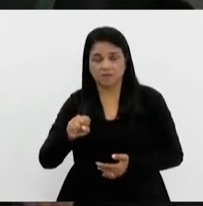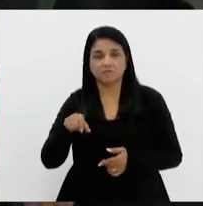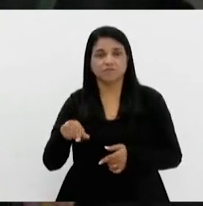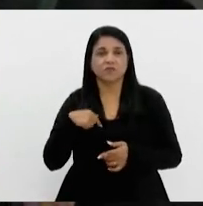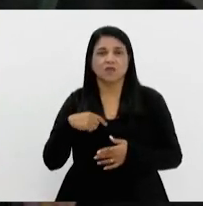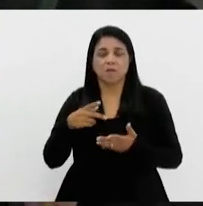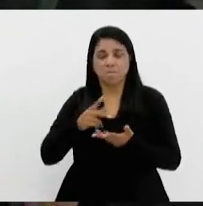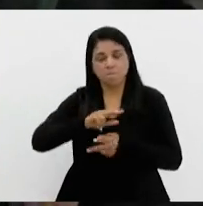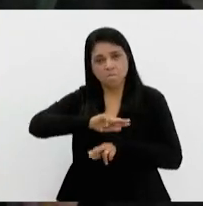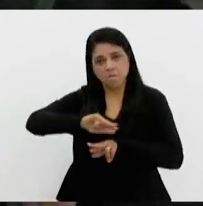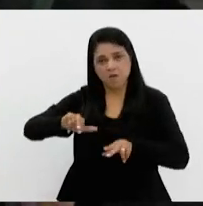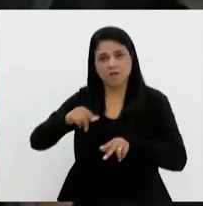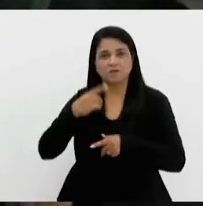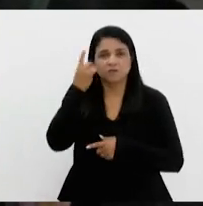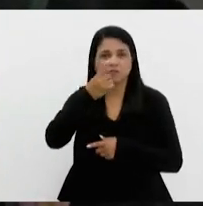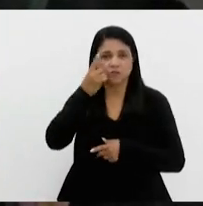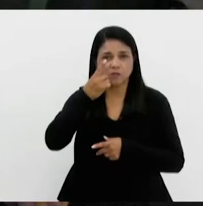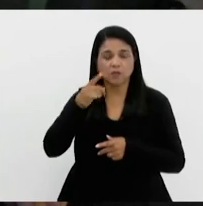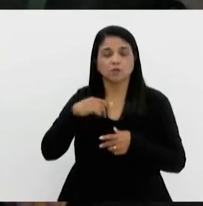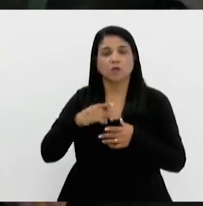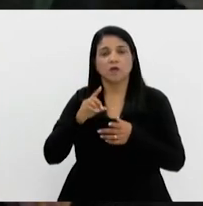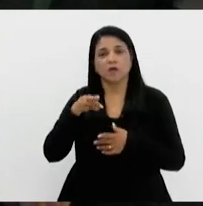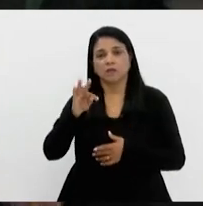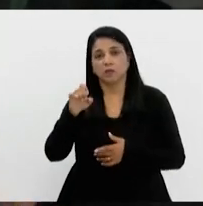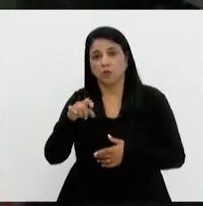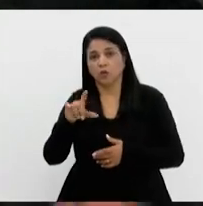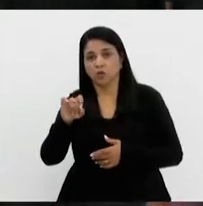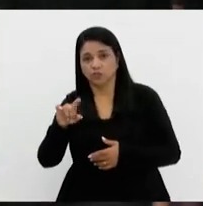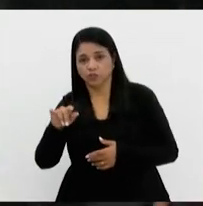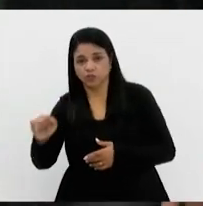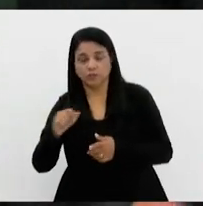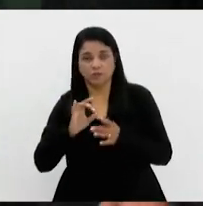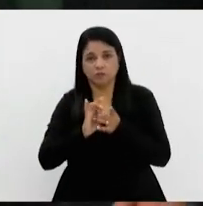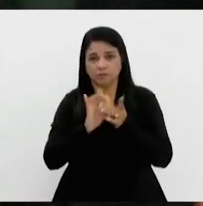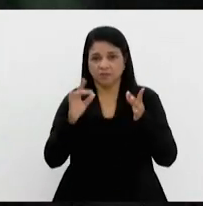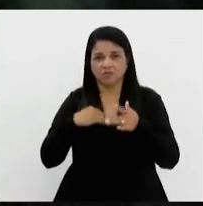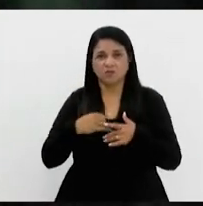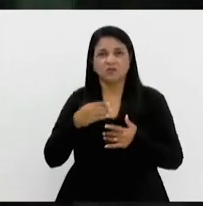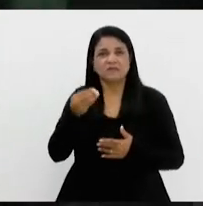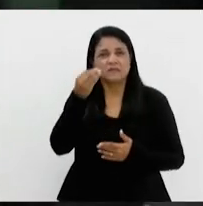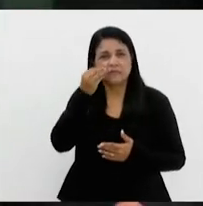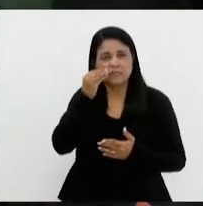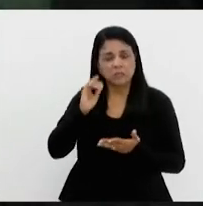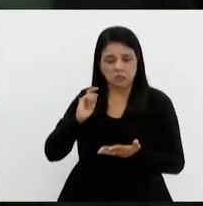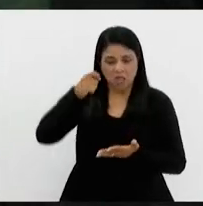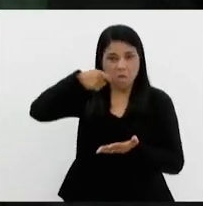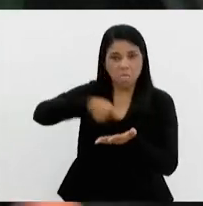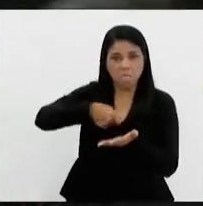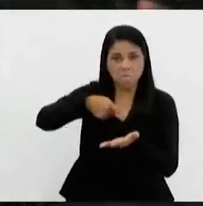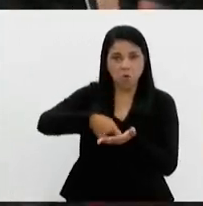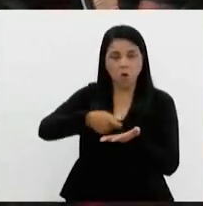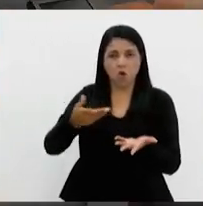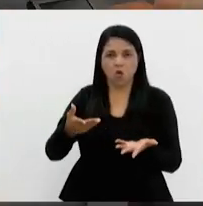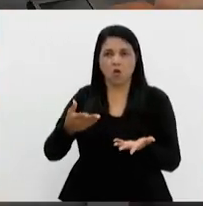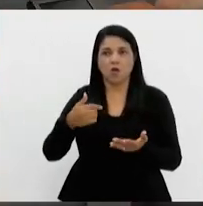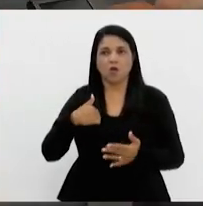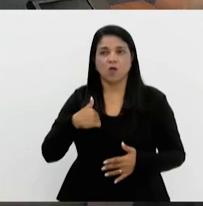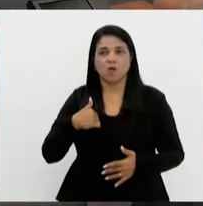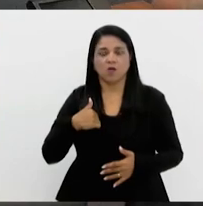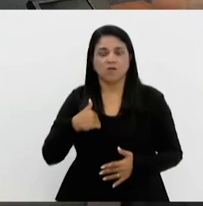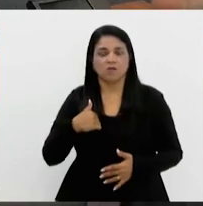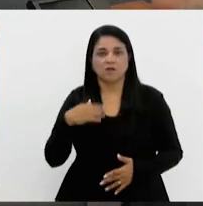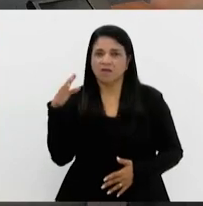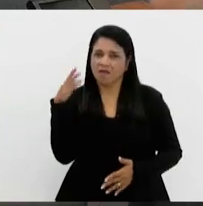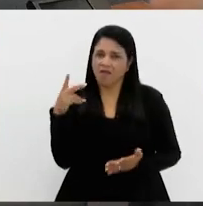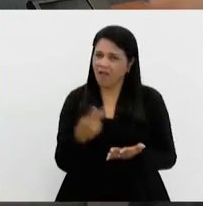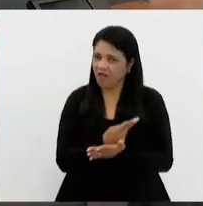não só a teologia da libertação, mas essa tentativa de um tempo inteiro impor narrativa, uma verdadeira canalice. Deputado, o senhor me dá uma parte, deputado?